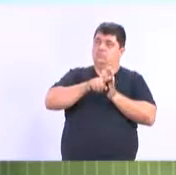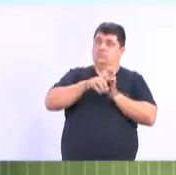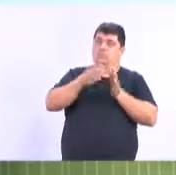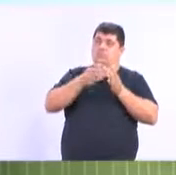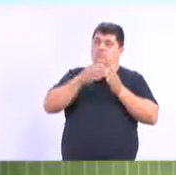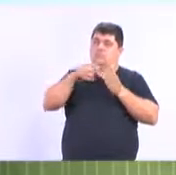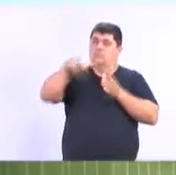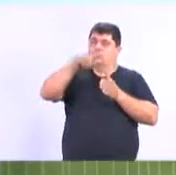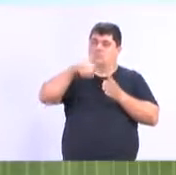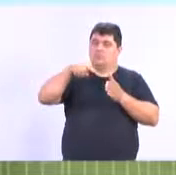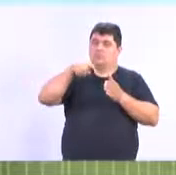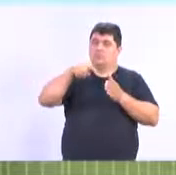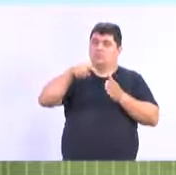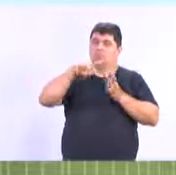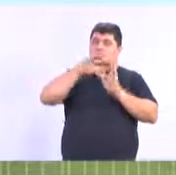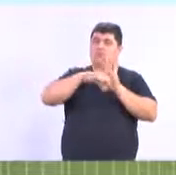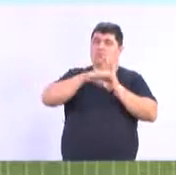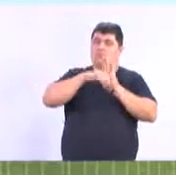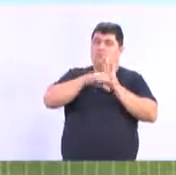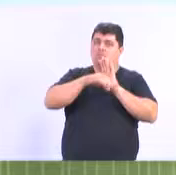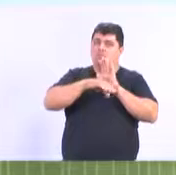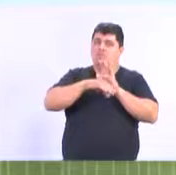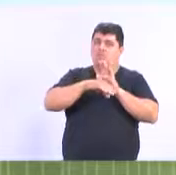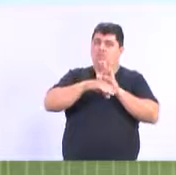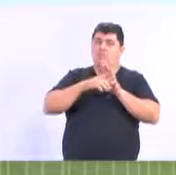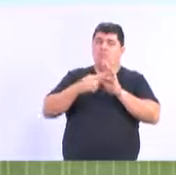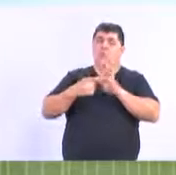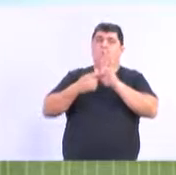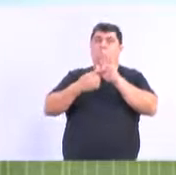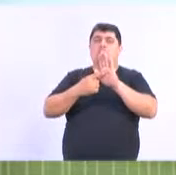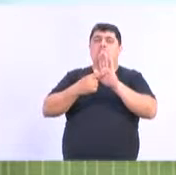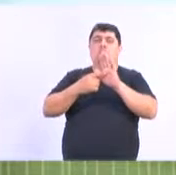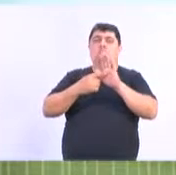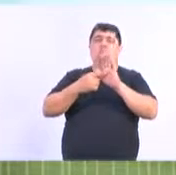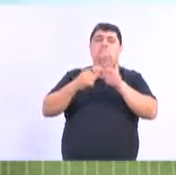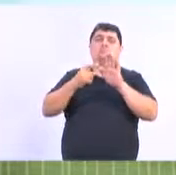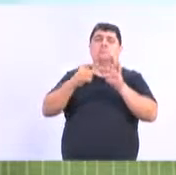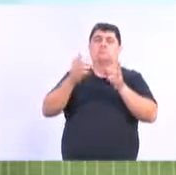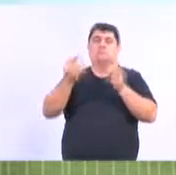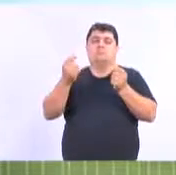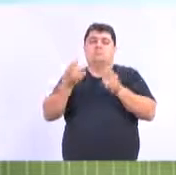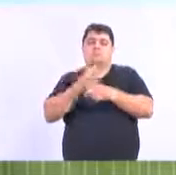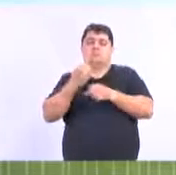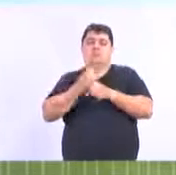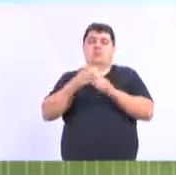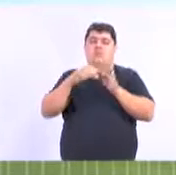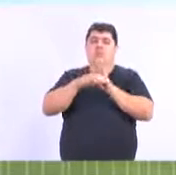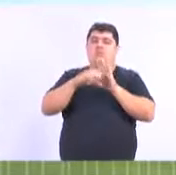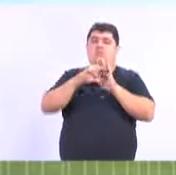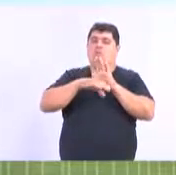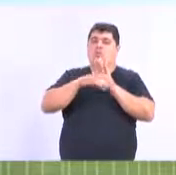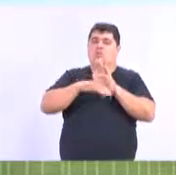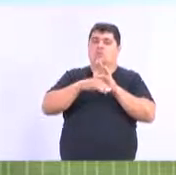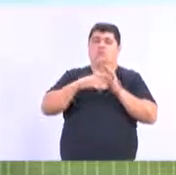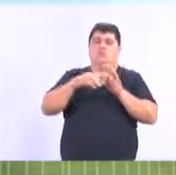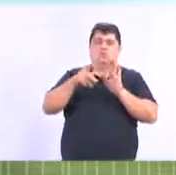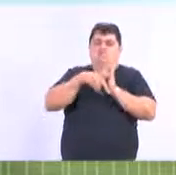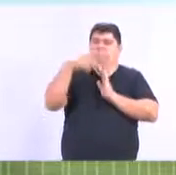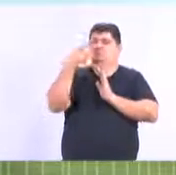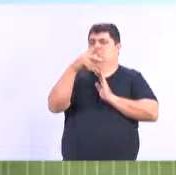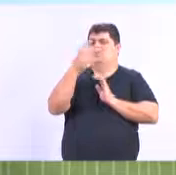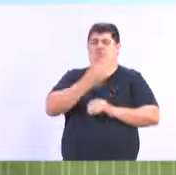que vocês conceituem demonstrações contábeis, que vocês façam esse conceito, é o conceito seu. Você pode usar, claro, o material que